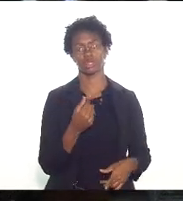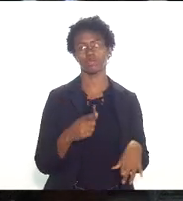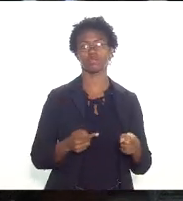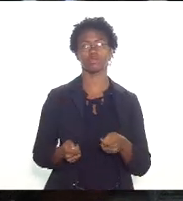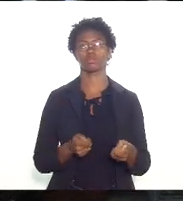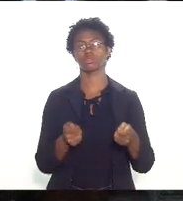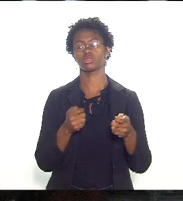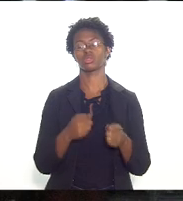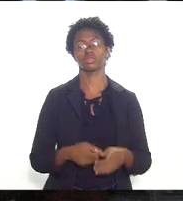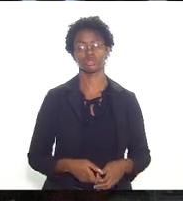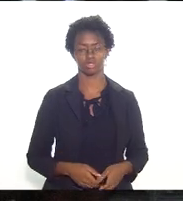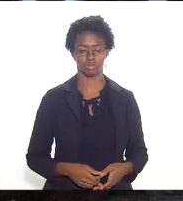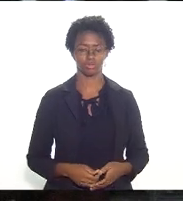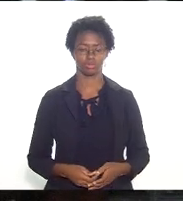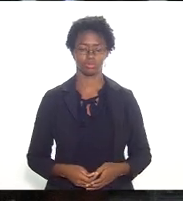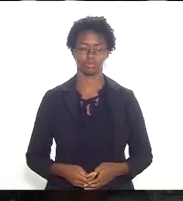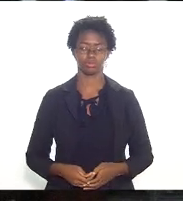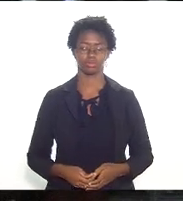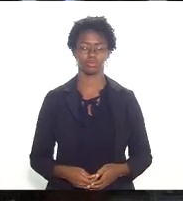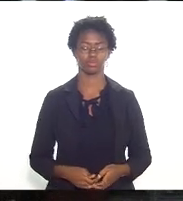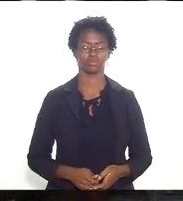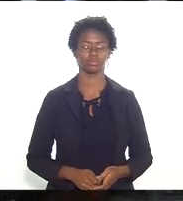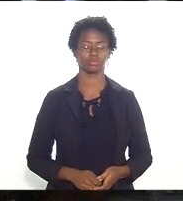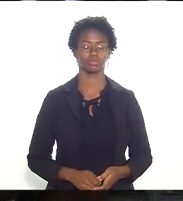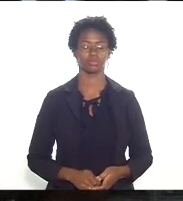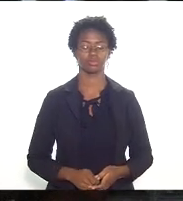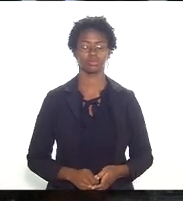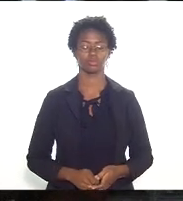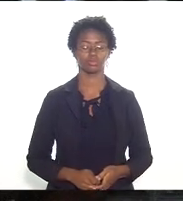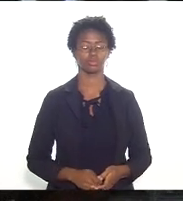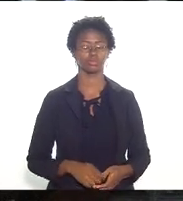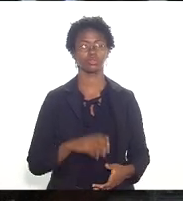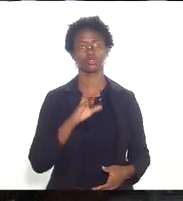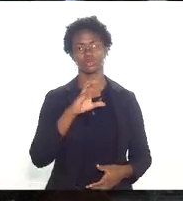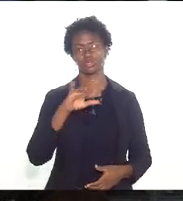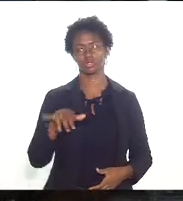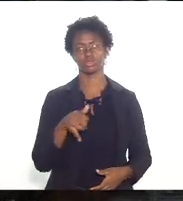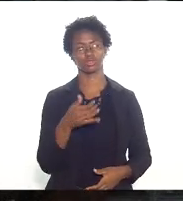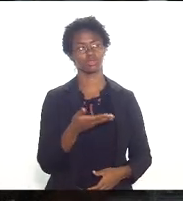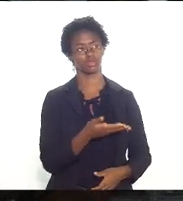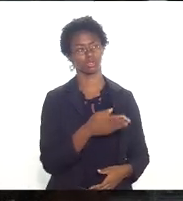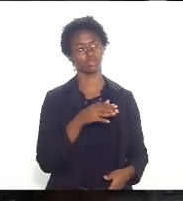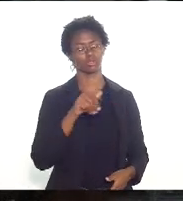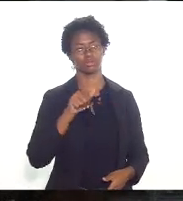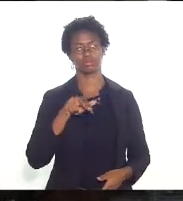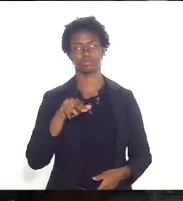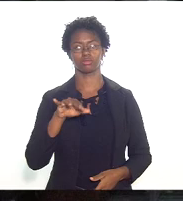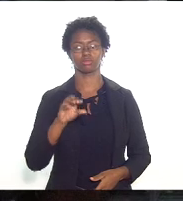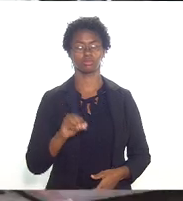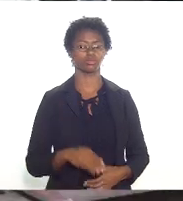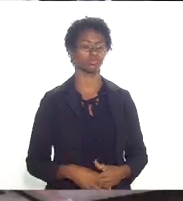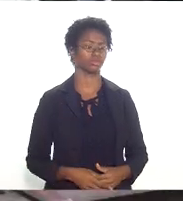controle O Padre e parecer pela comissão de constiutição Deputado Márcio Pacheco